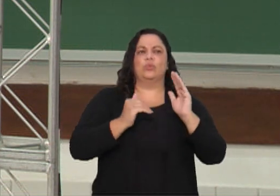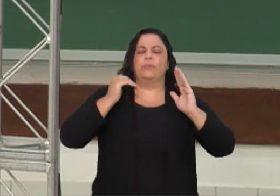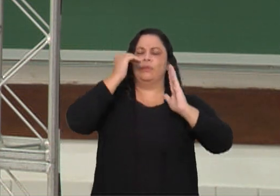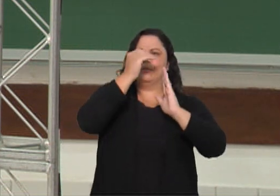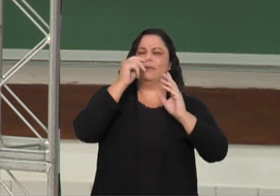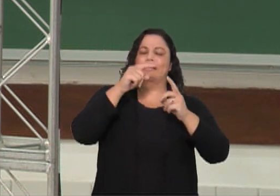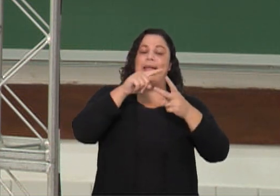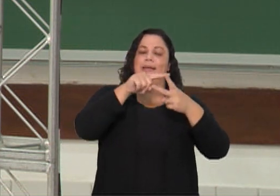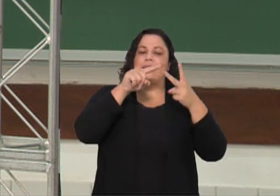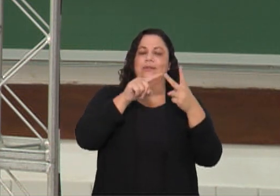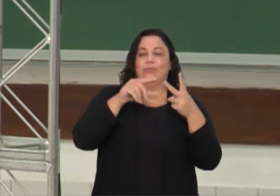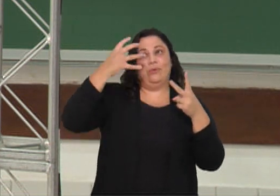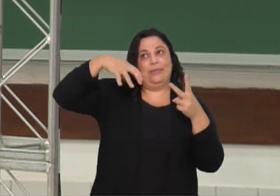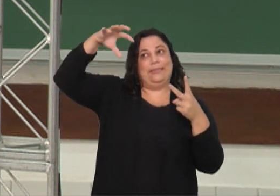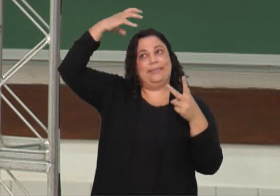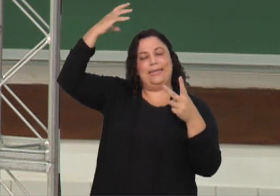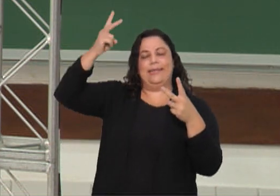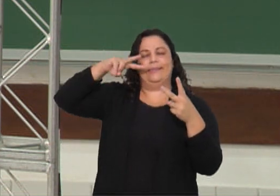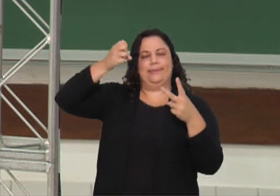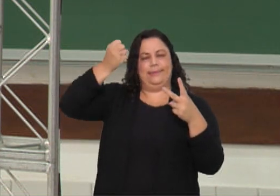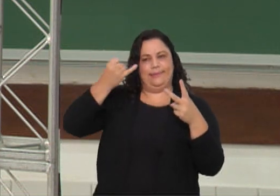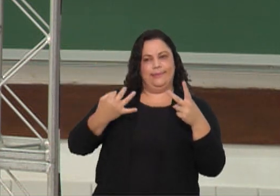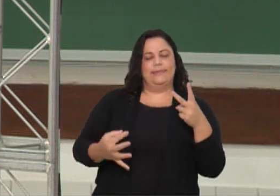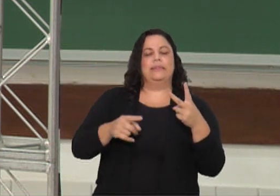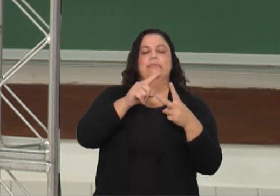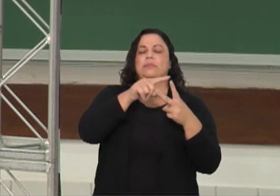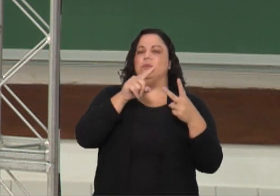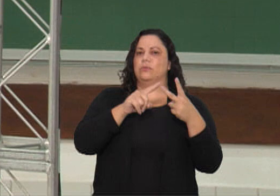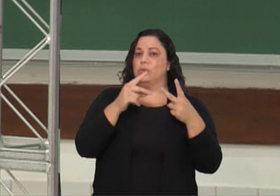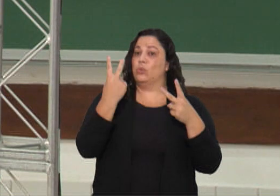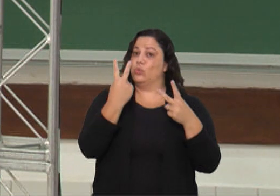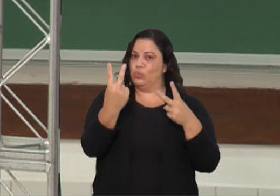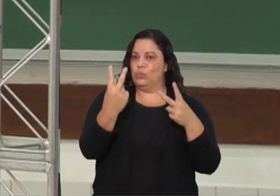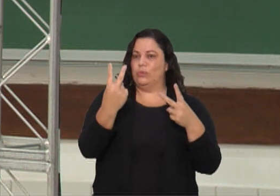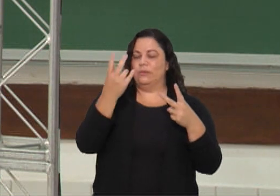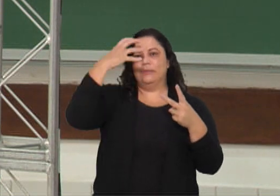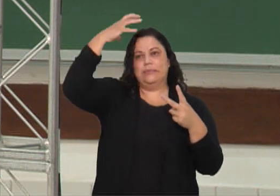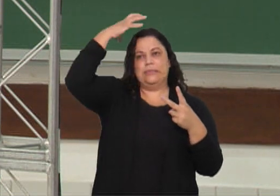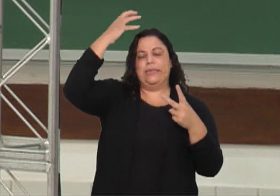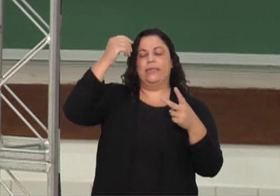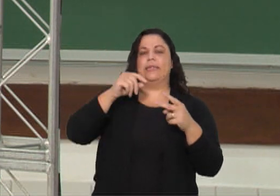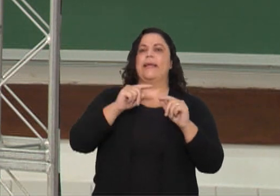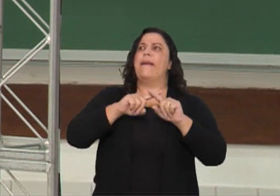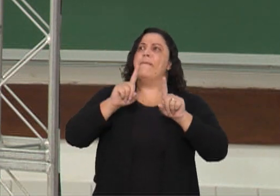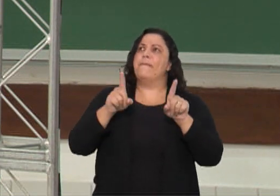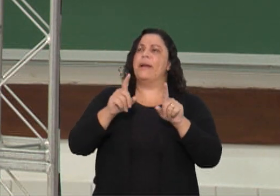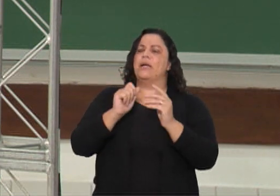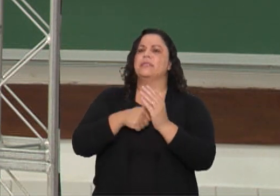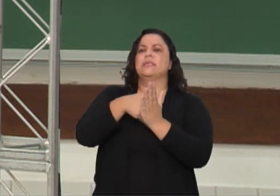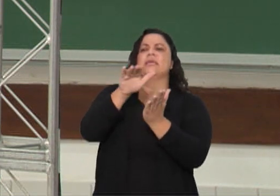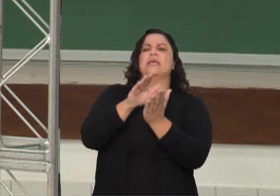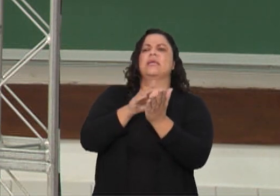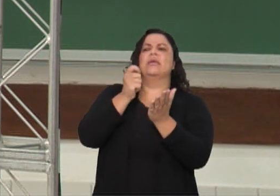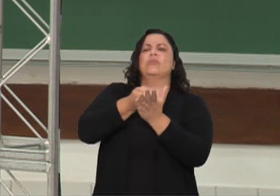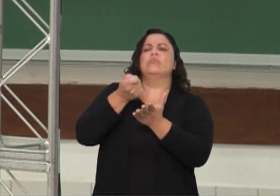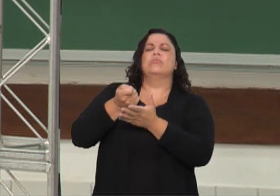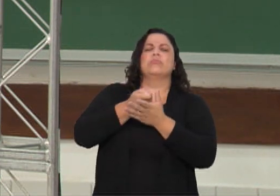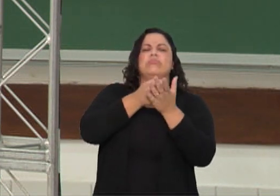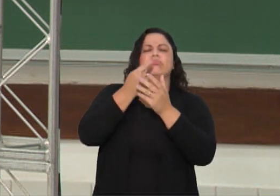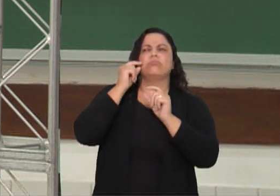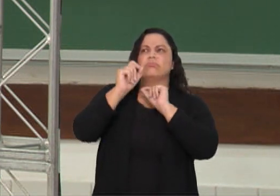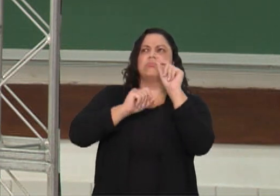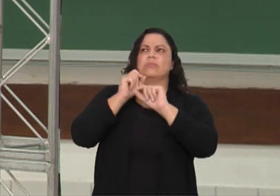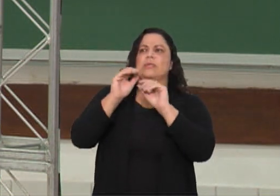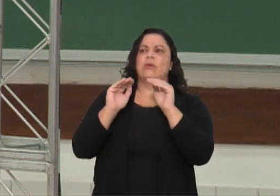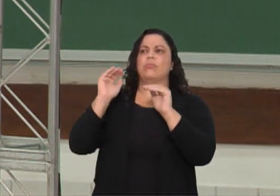porque era uma sociedade extremamente militarizada, voltada para guerras. Mas acima dos reis, que inclusive fiscalizava o trabalho dos reis, vinha um conselho.